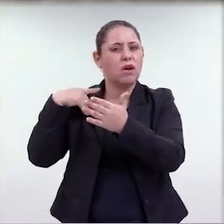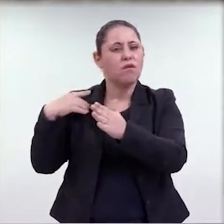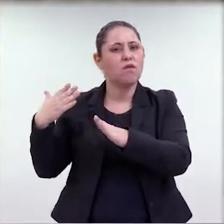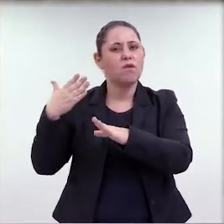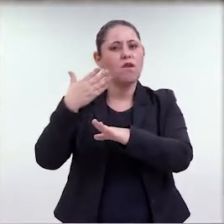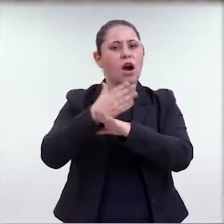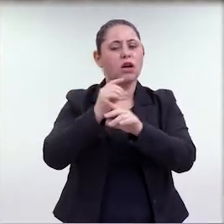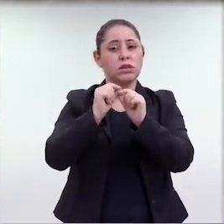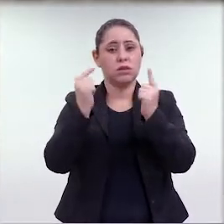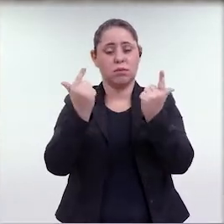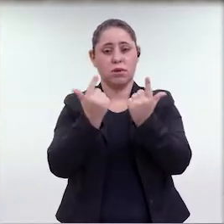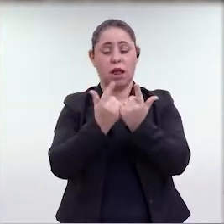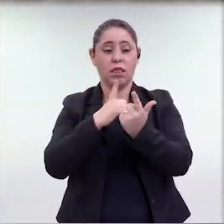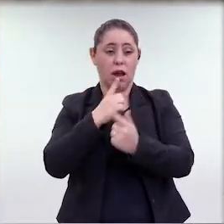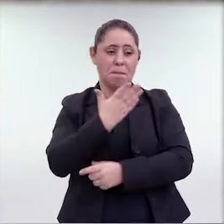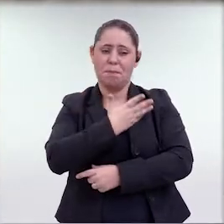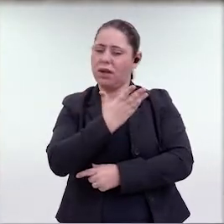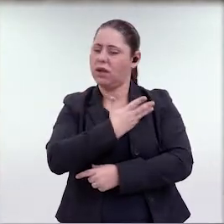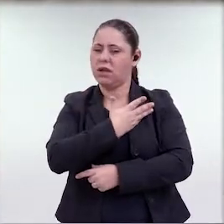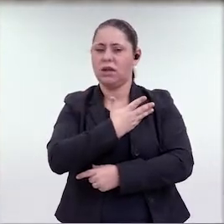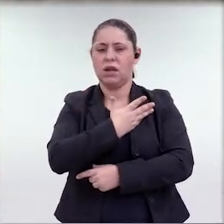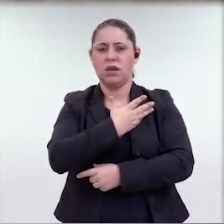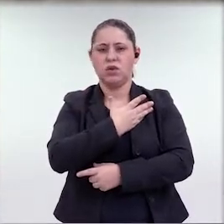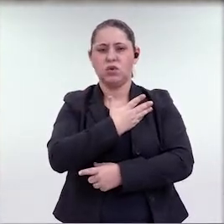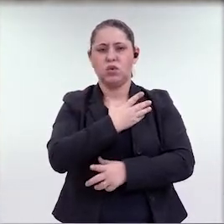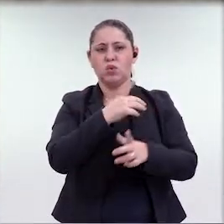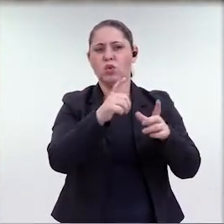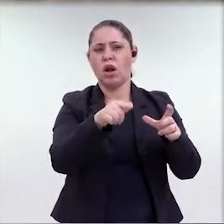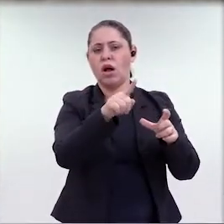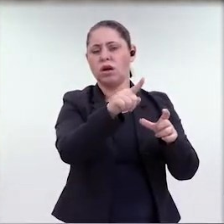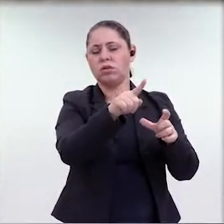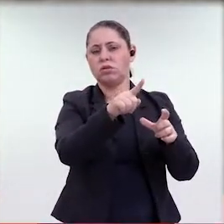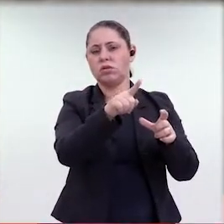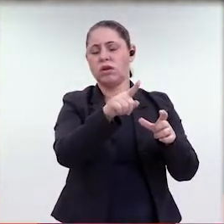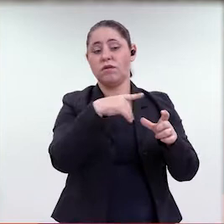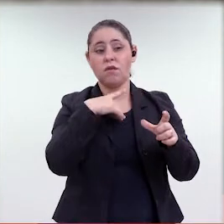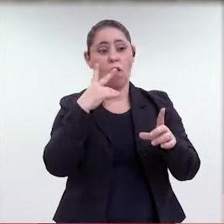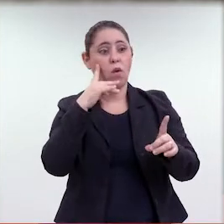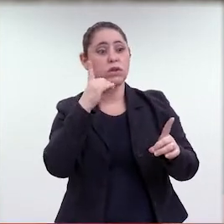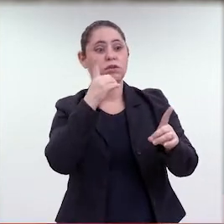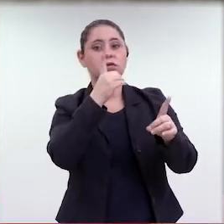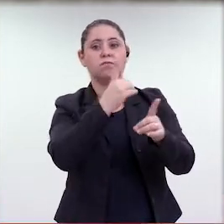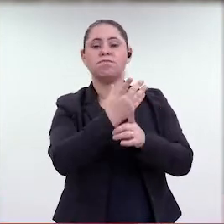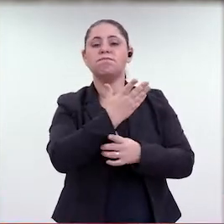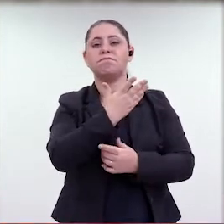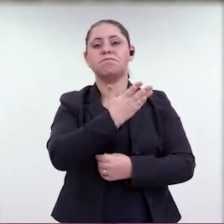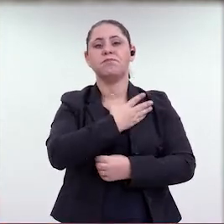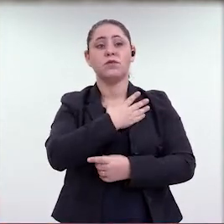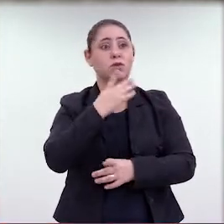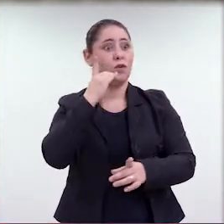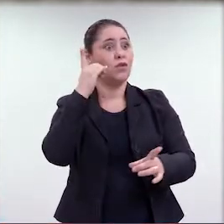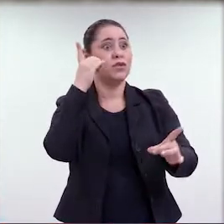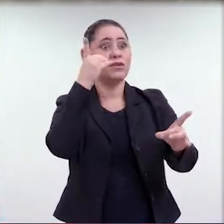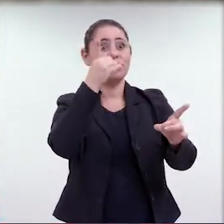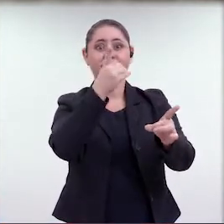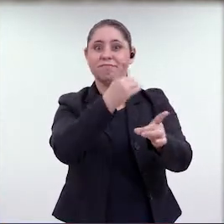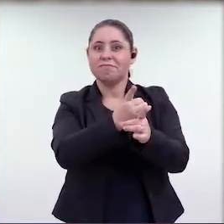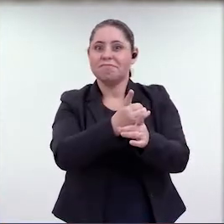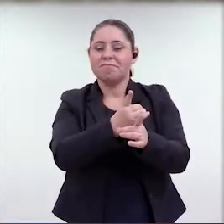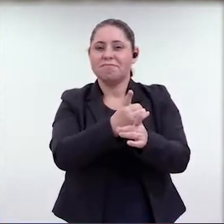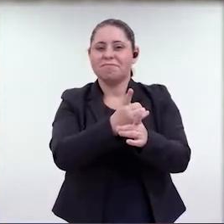pessoalmente, tem uma grande amiga minha que trabalha em outro setor lá. Eu falei, vou ver essa minha amiga, né? Quando eu vi